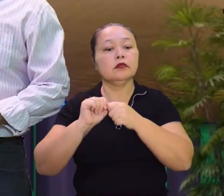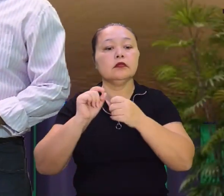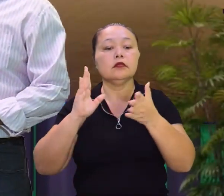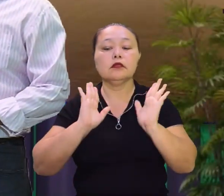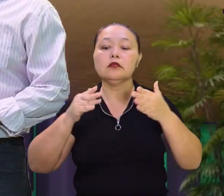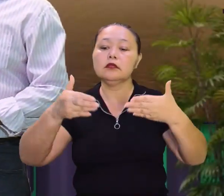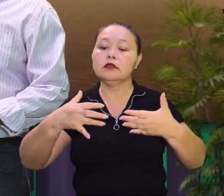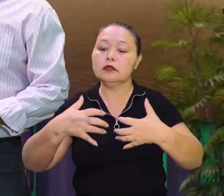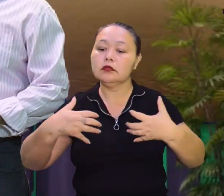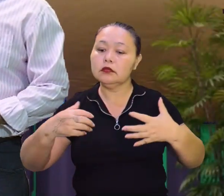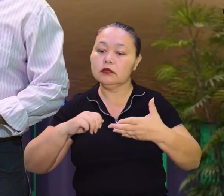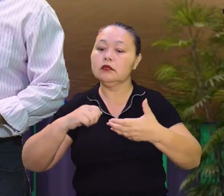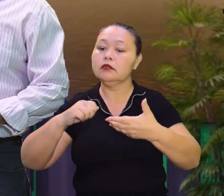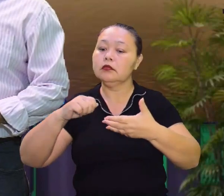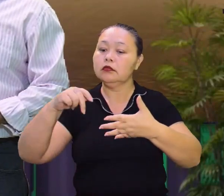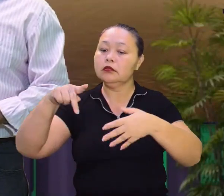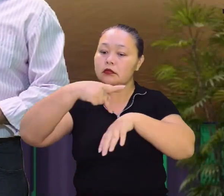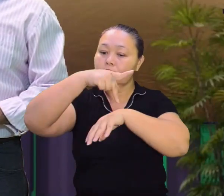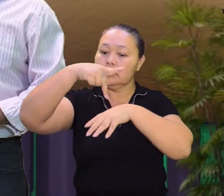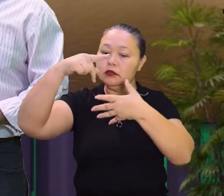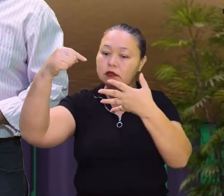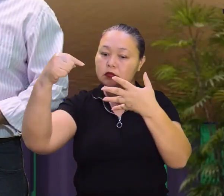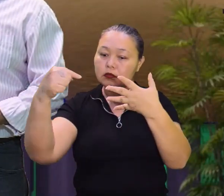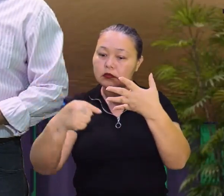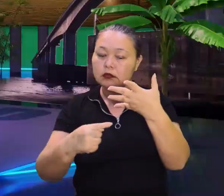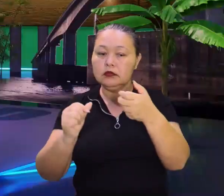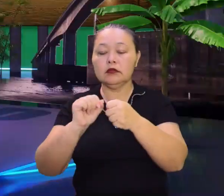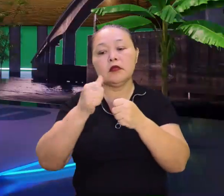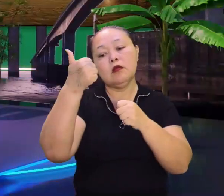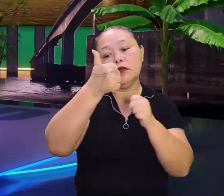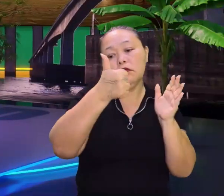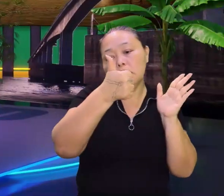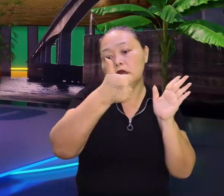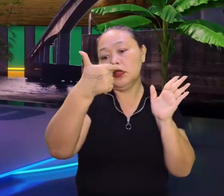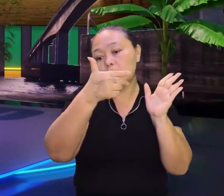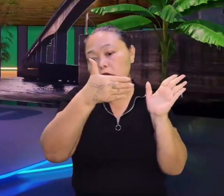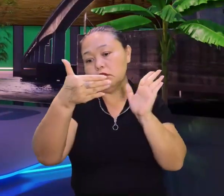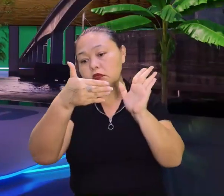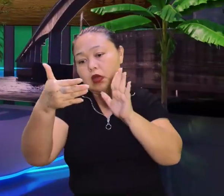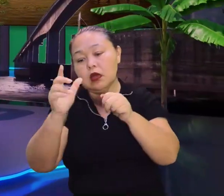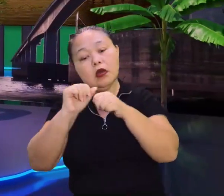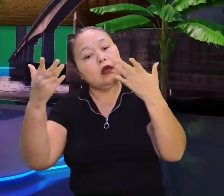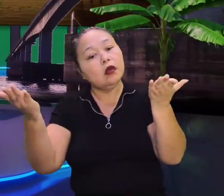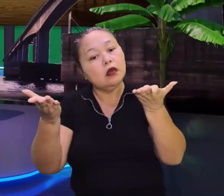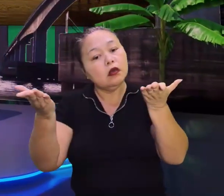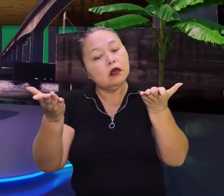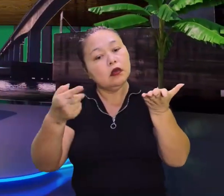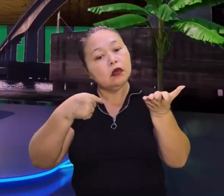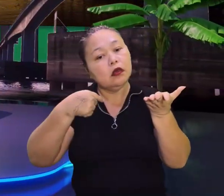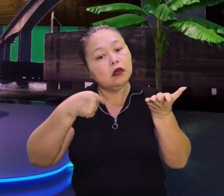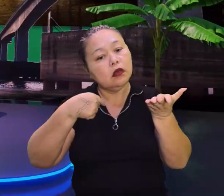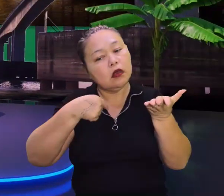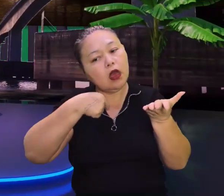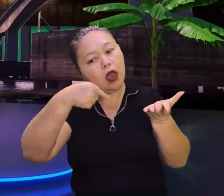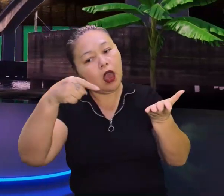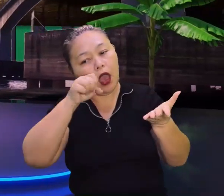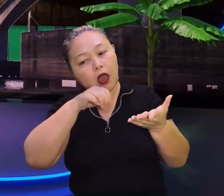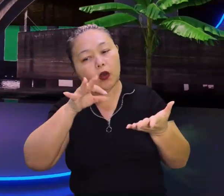questão dos tigres asiáticos, né, professor Jorge? Primeira e segunda geração. E agora a gente vai ali